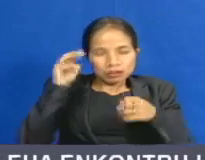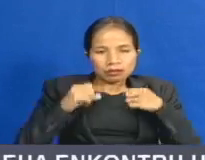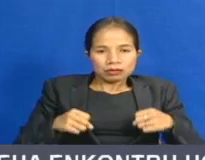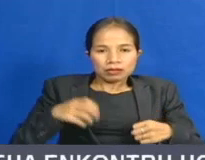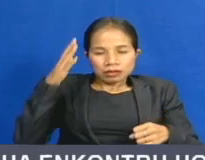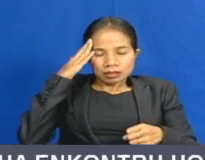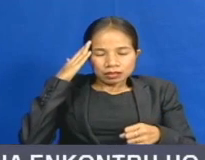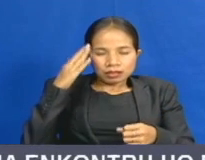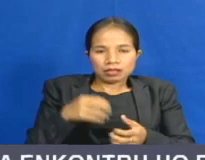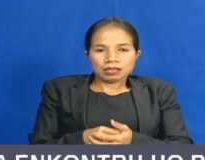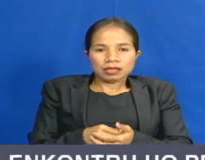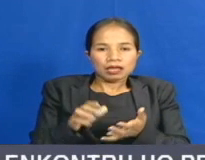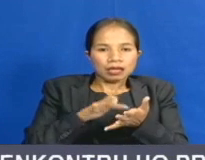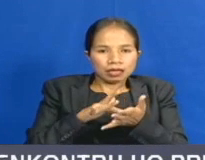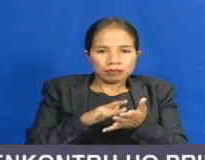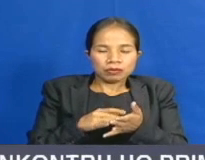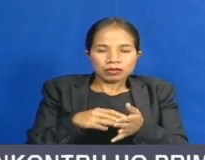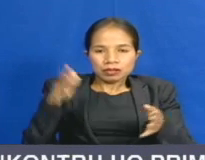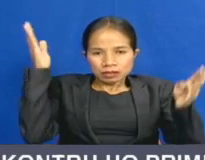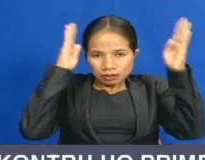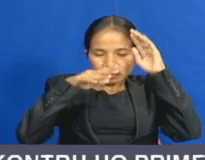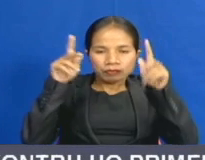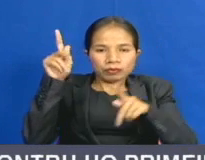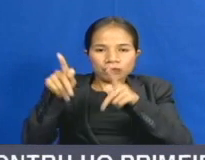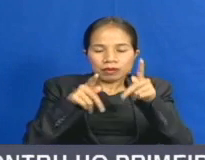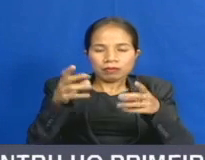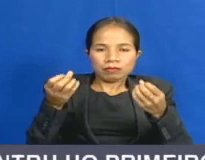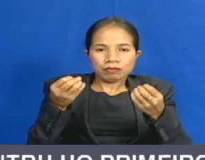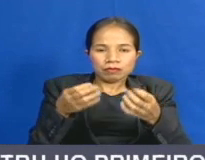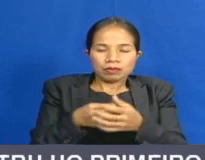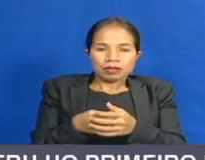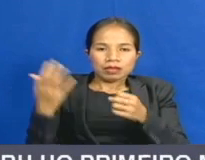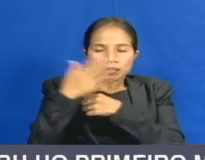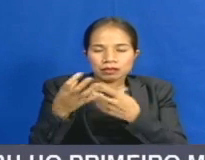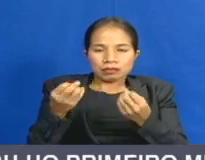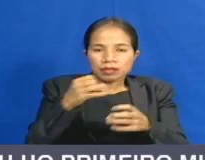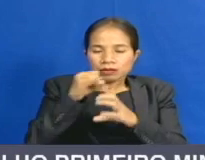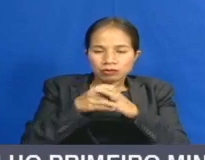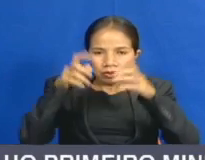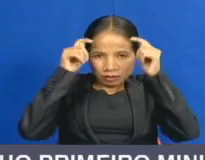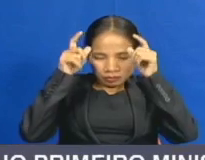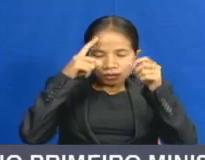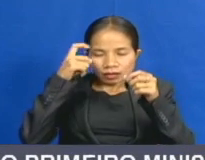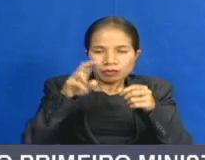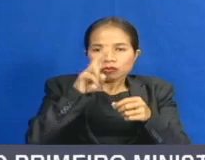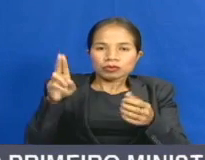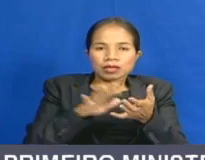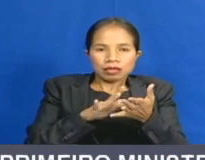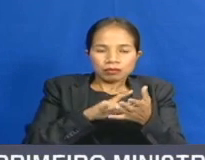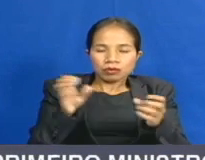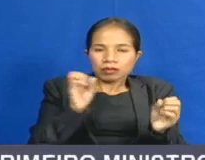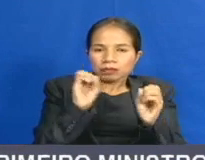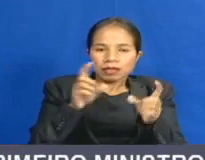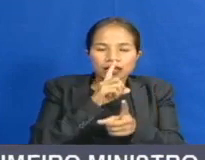reconhece a resistência antibiótica sem problema bot e a nação barak, incluímos Timor-Leste, tamo consuma e moro